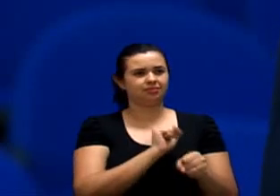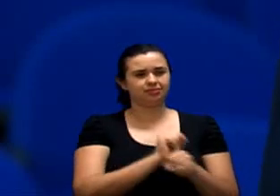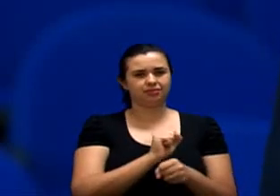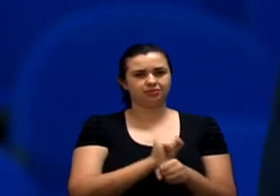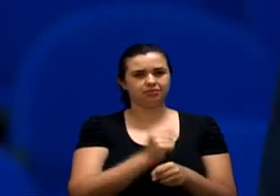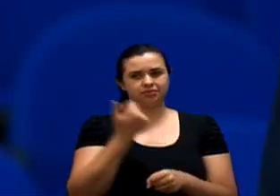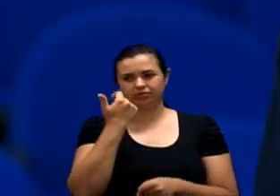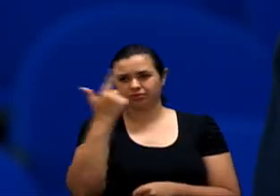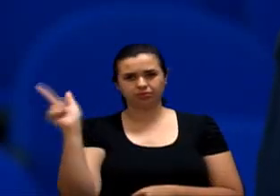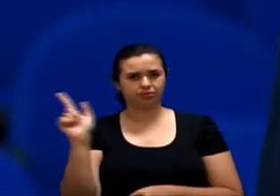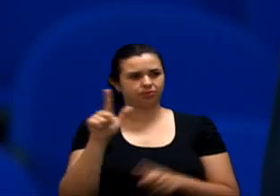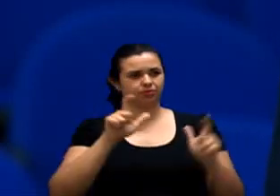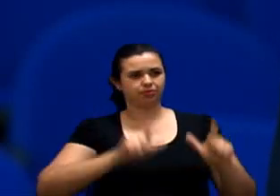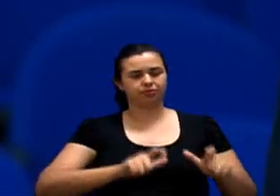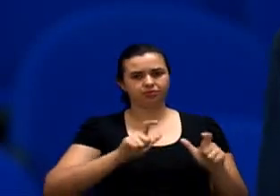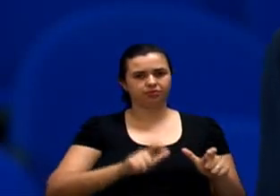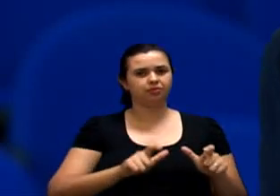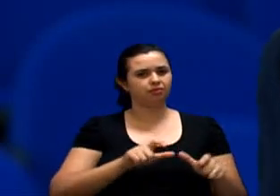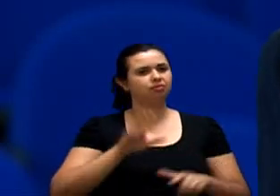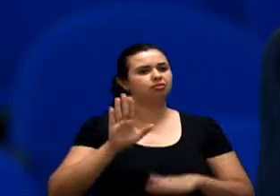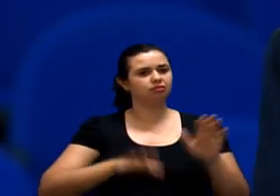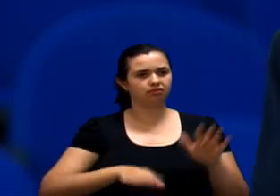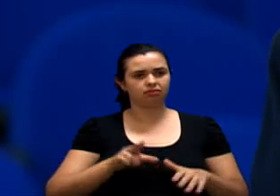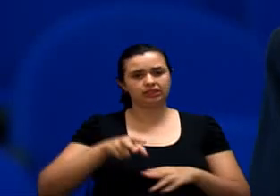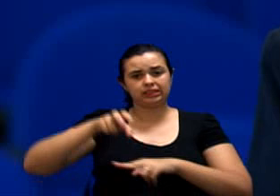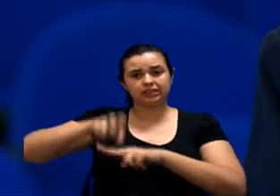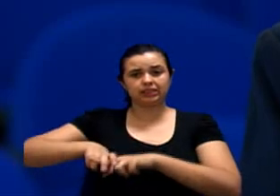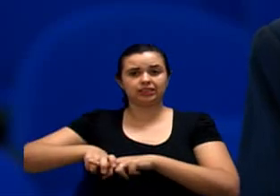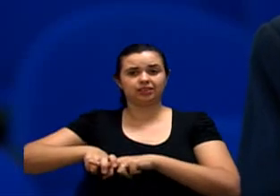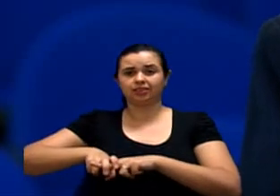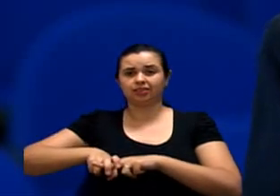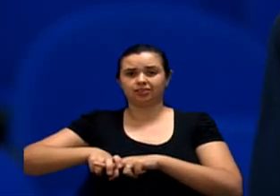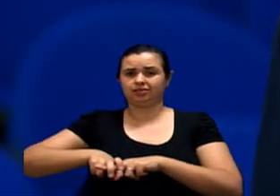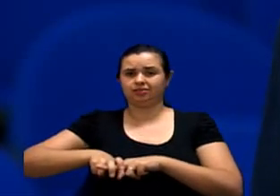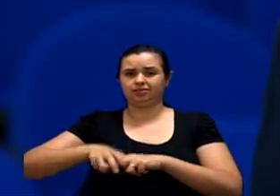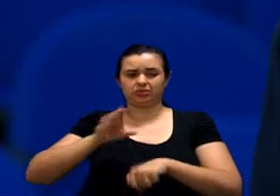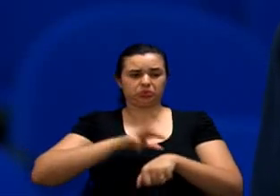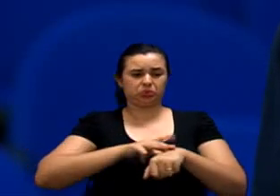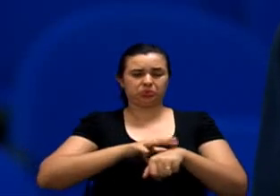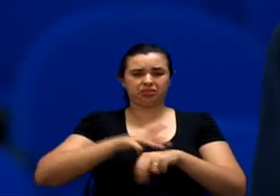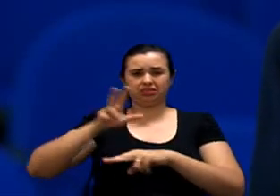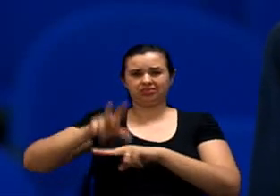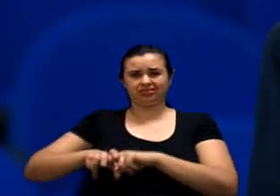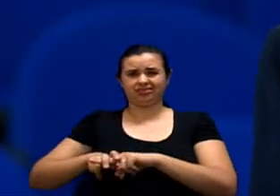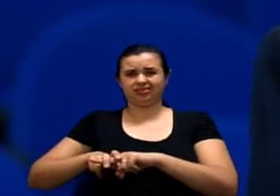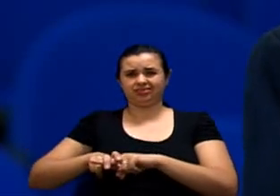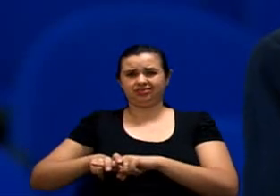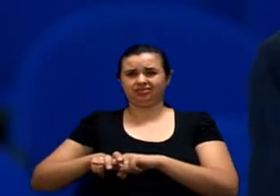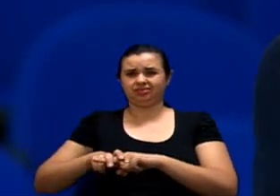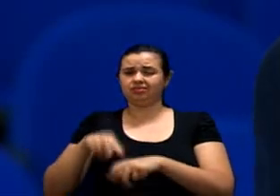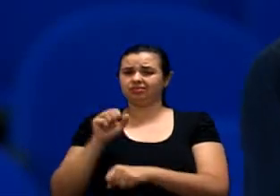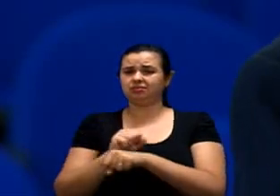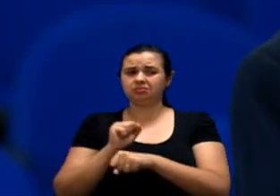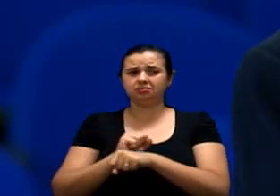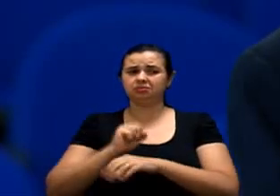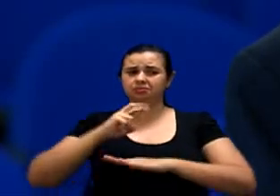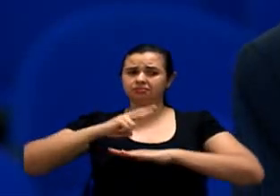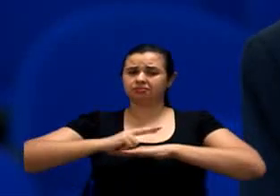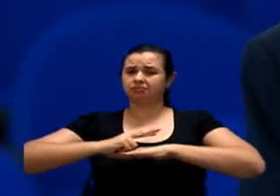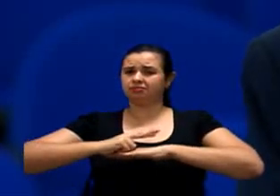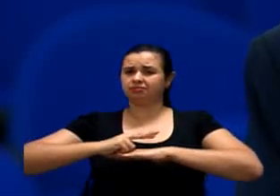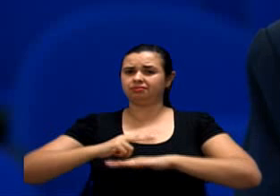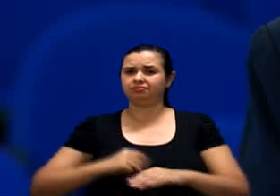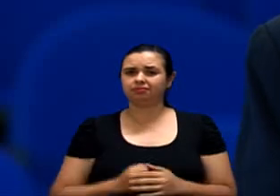outras unidades, o problema é seríssimo. Às vezes, ficam sentados numa cadeira esperando uma internação. Isso a gente ouve aqui no Conselho de